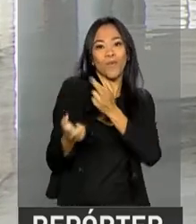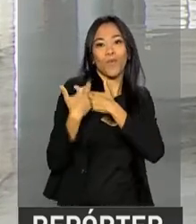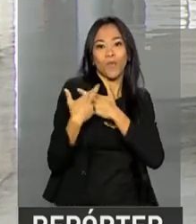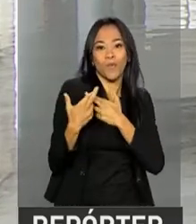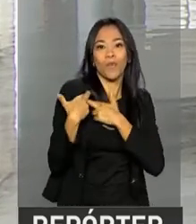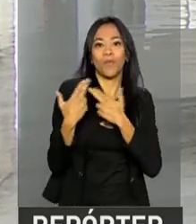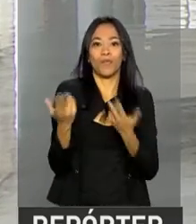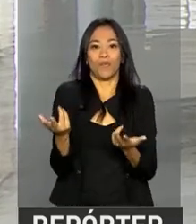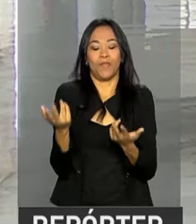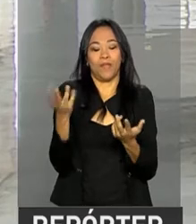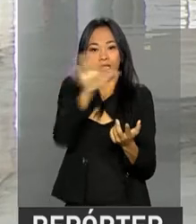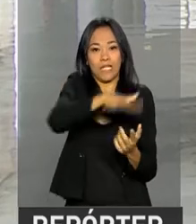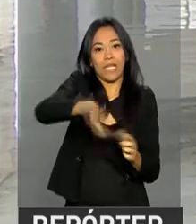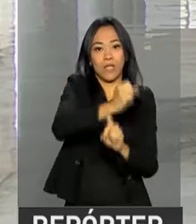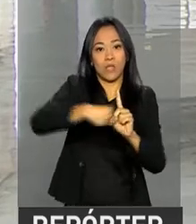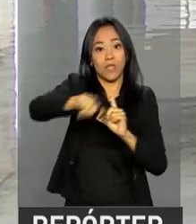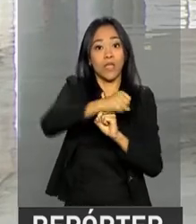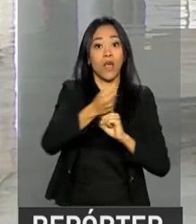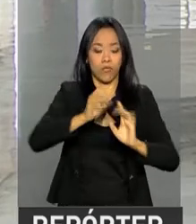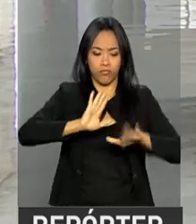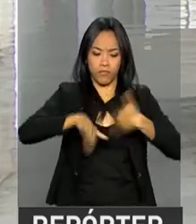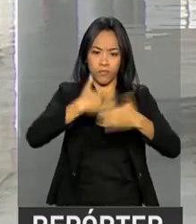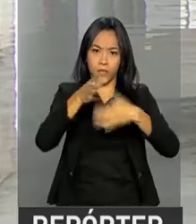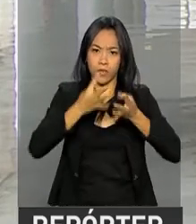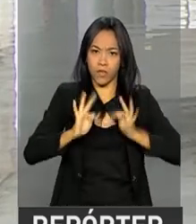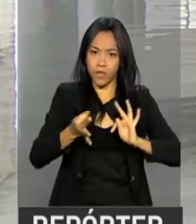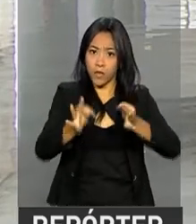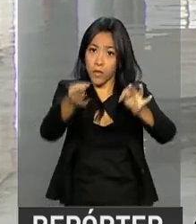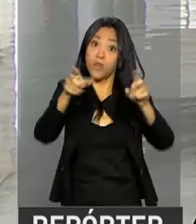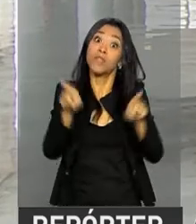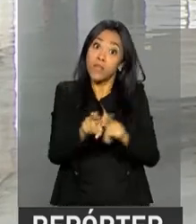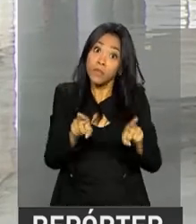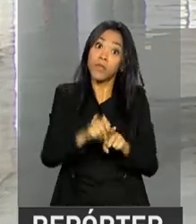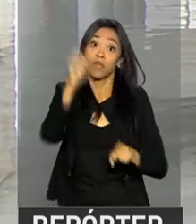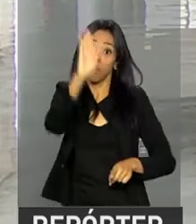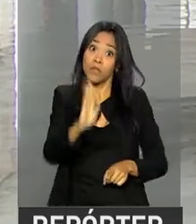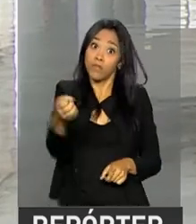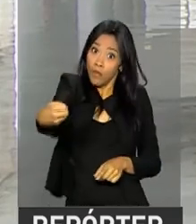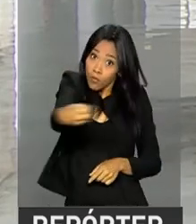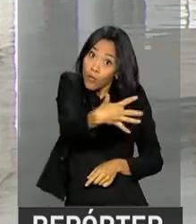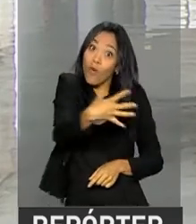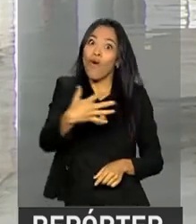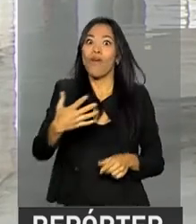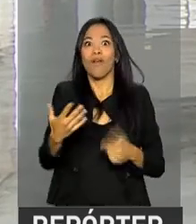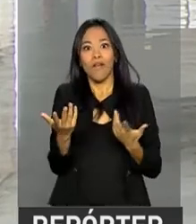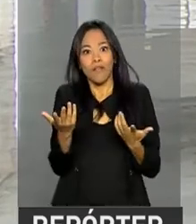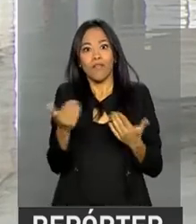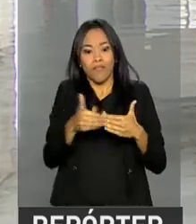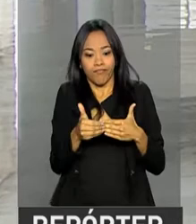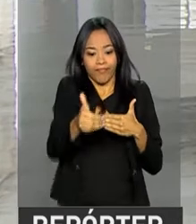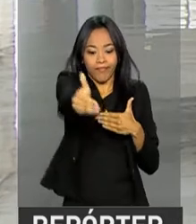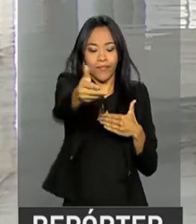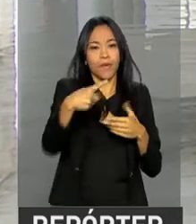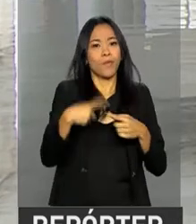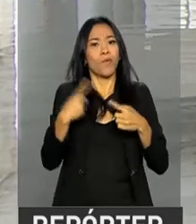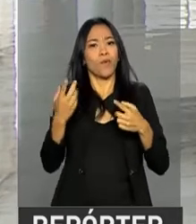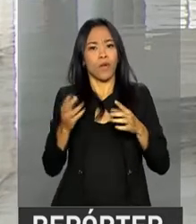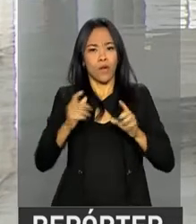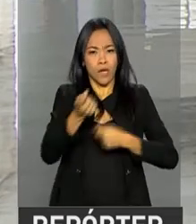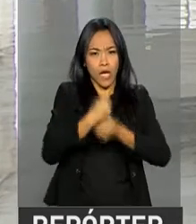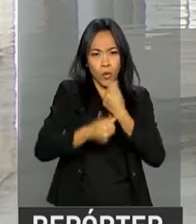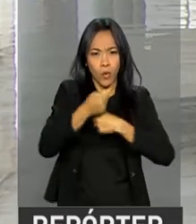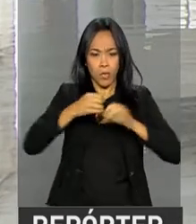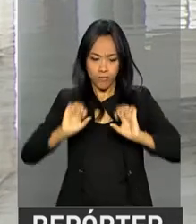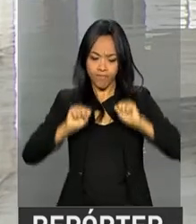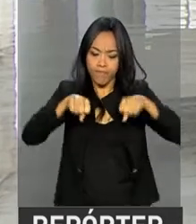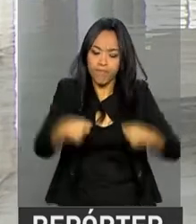e destaco também lembrou também que o brasil vive agora um novo momento com a retomada do crescimento econômico e